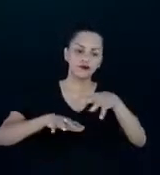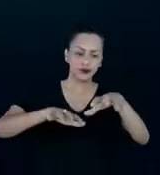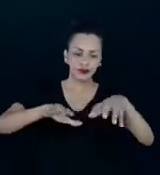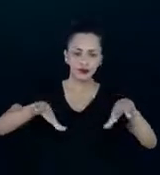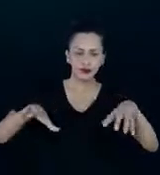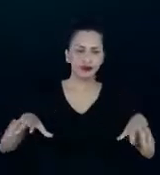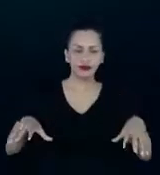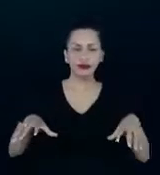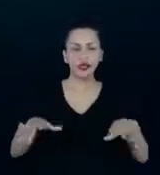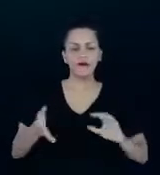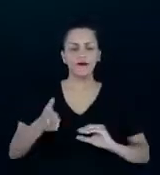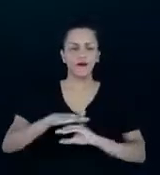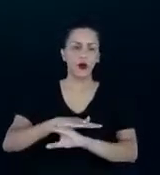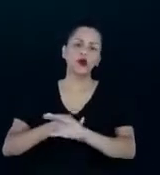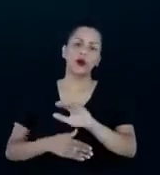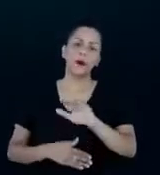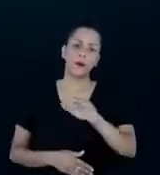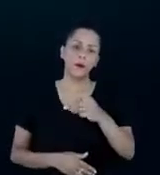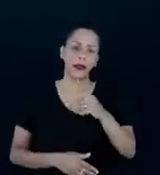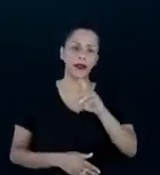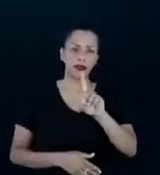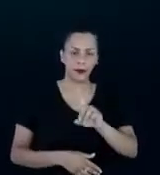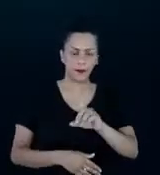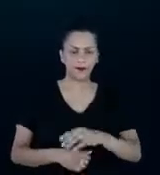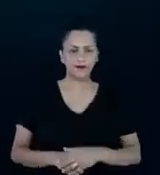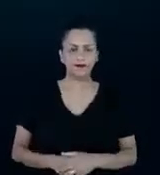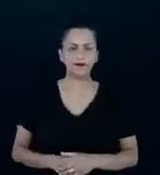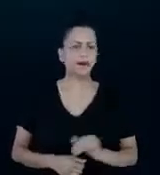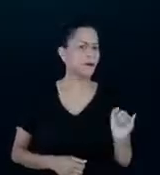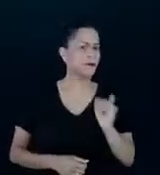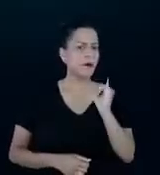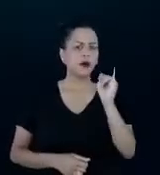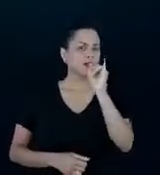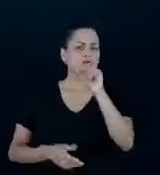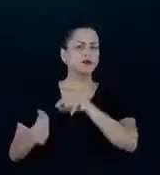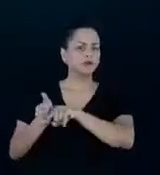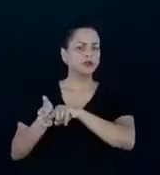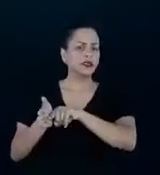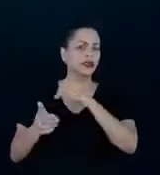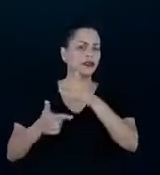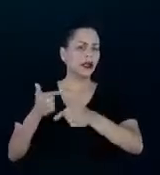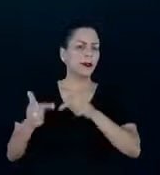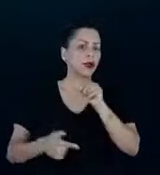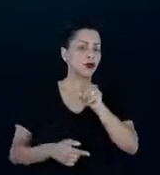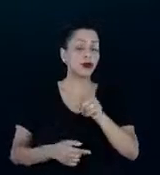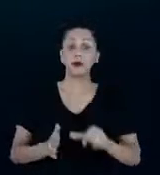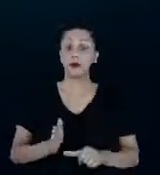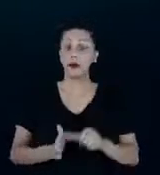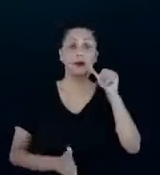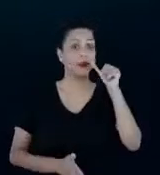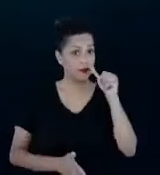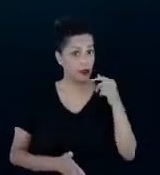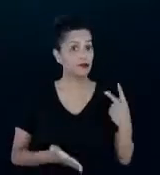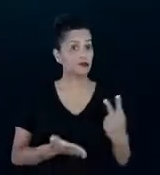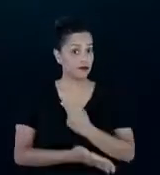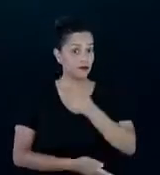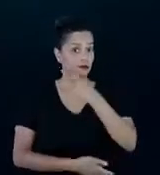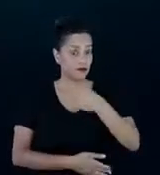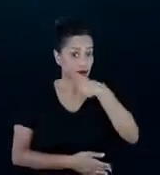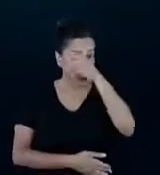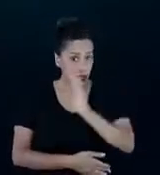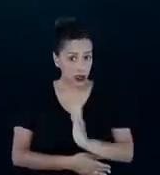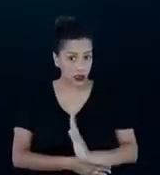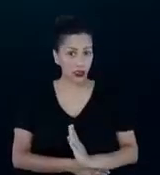P&D. Bem, o que é importante nesse trabalho, primeiro é que esse trabalho foi a primeira vez que isso foi feito no Brasil, mostrou